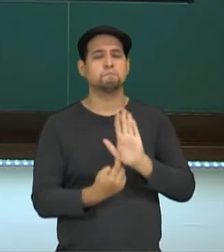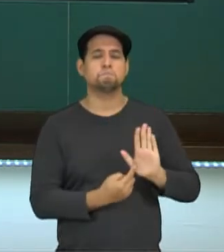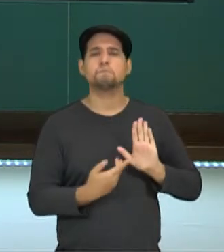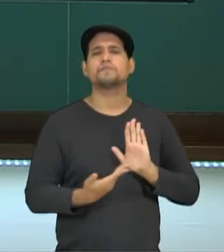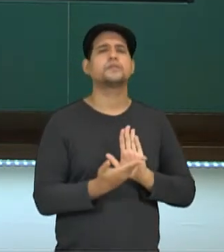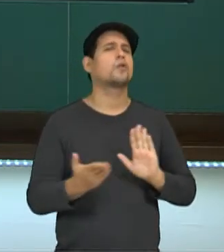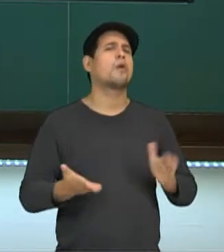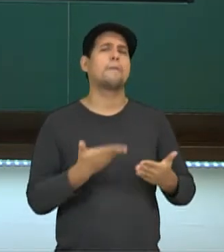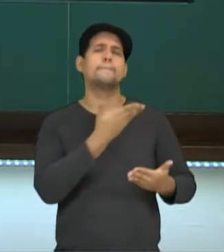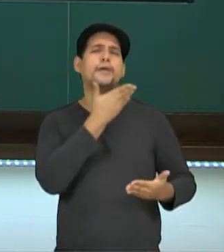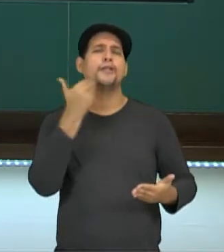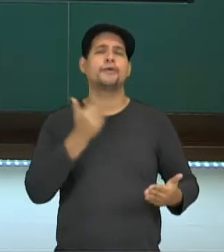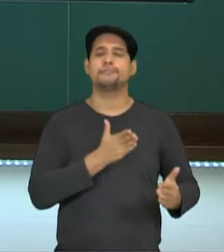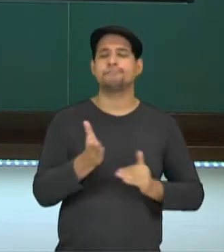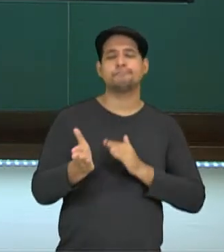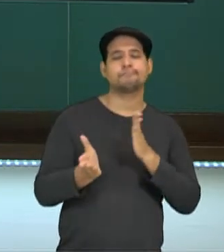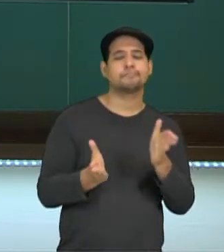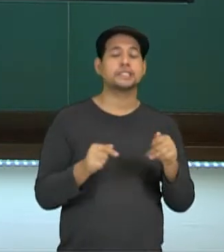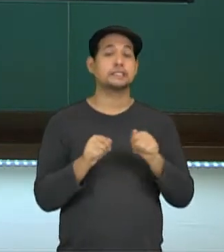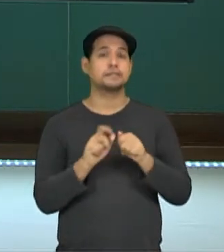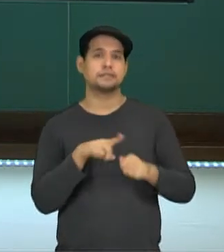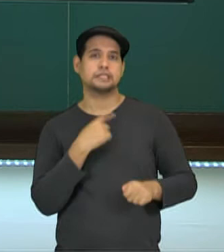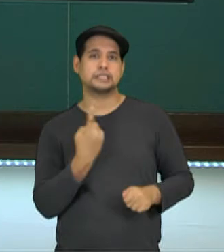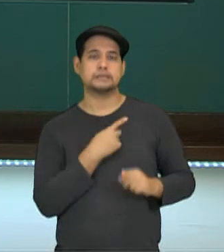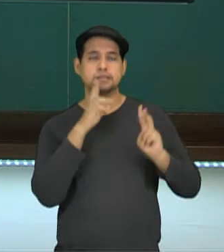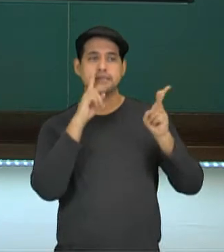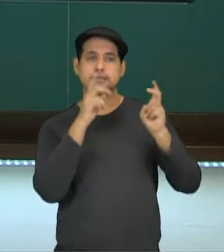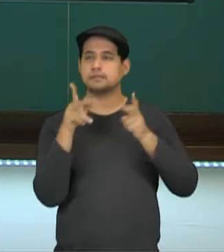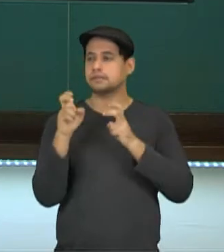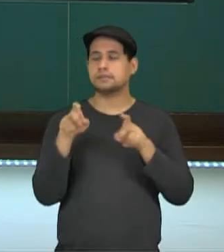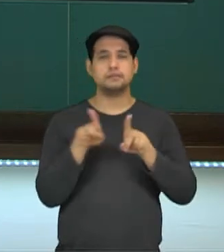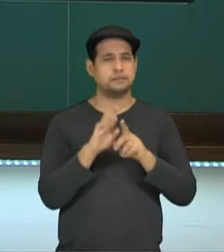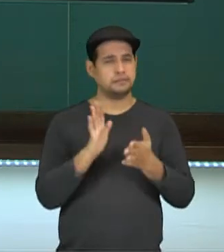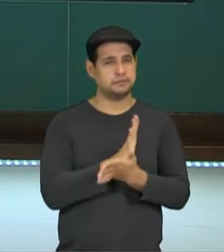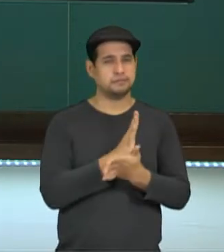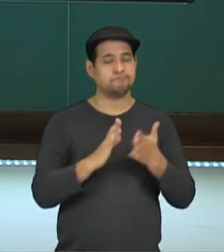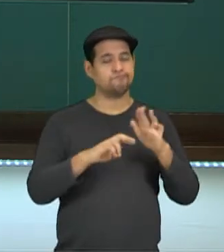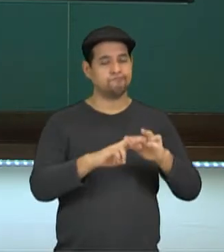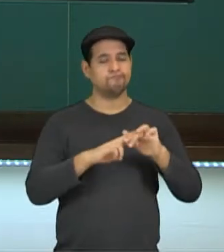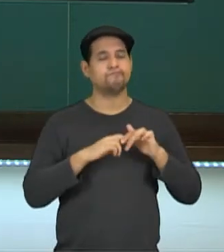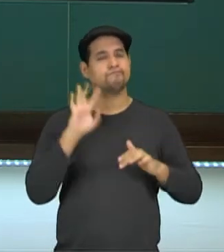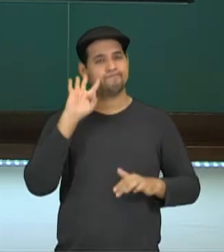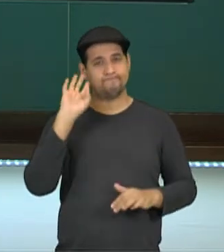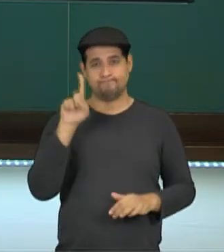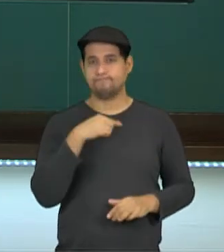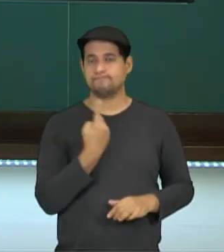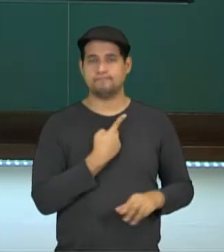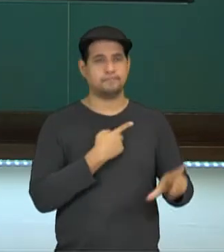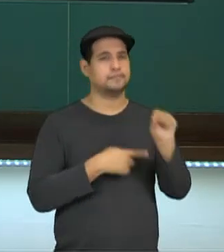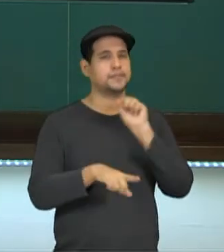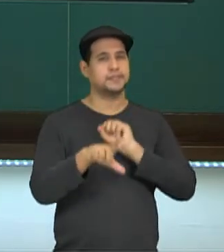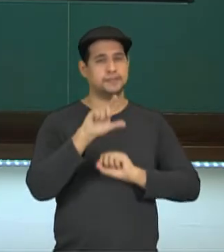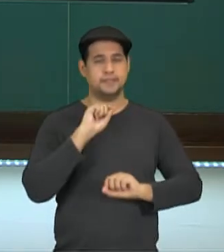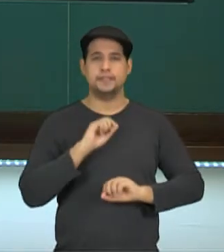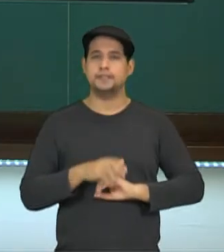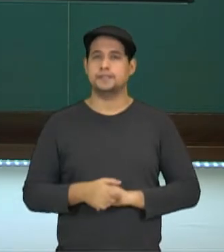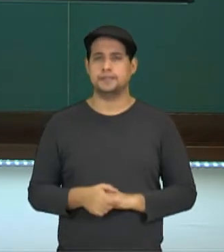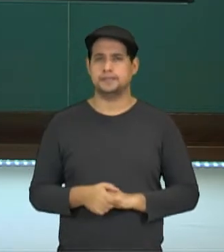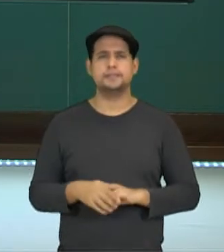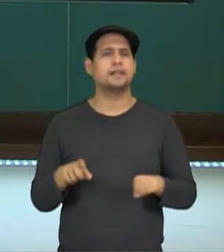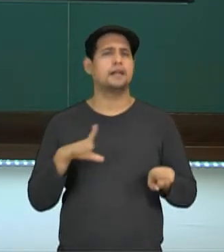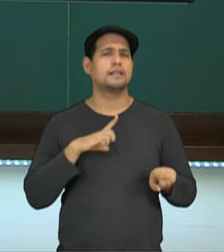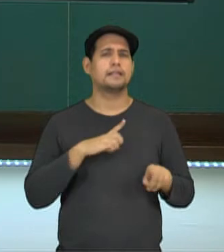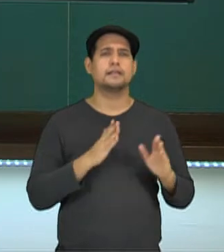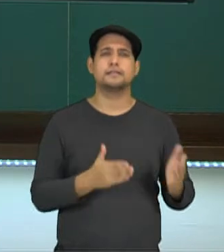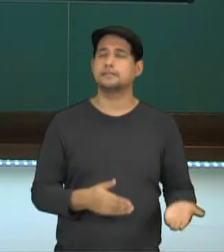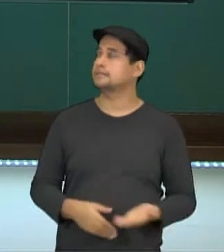qual é o melhor caminho e fazer com que a gente perceba, né, algumas consequências das nossas escolhas, né? E a gente tem aqui,